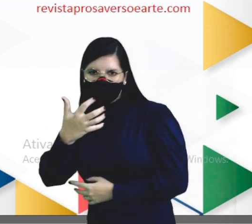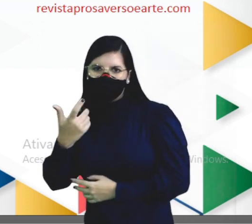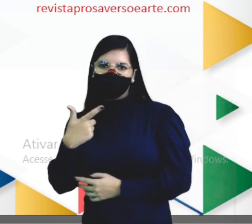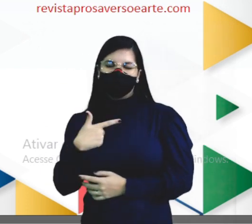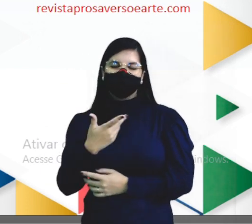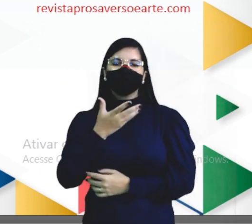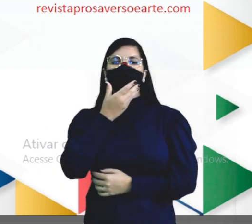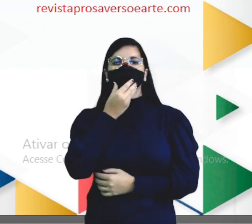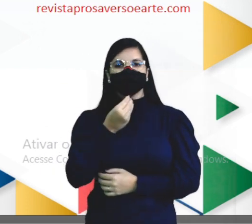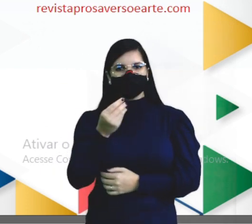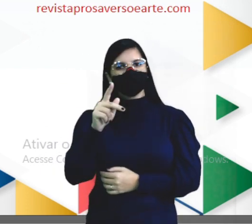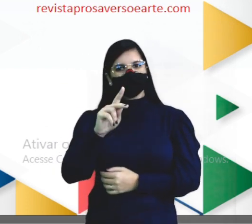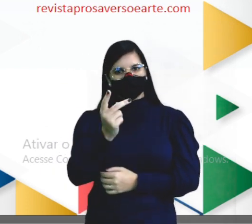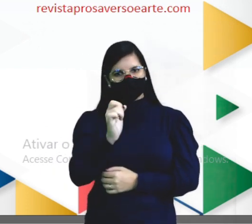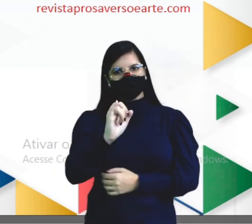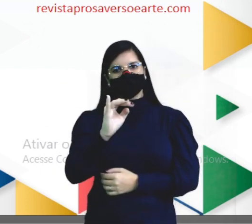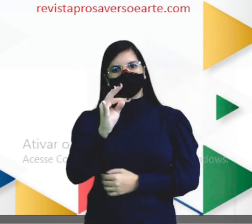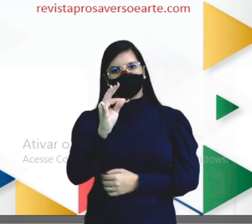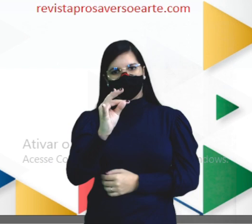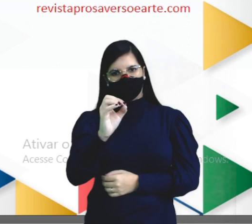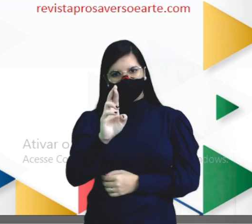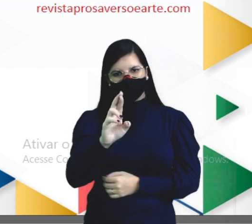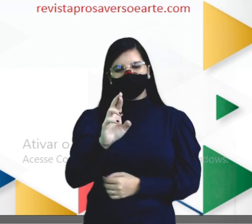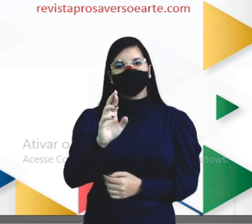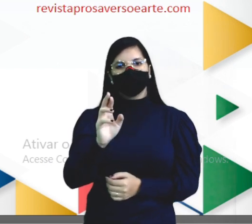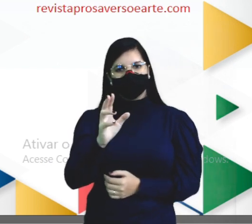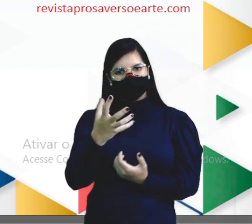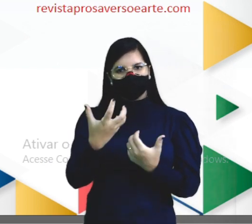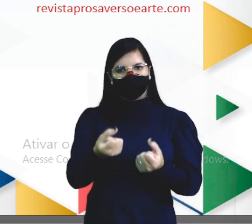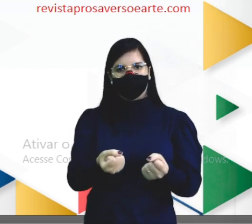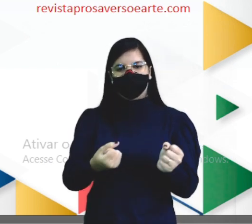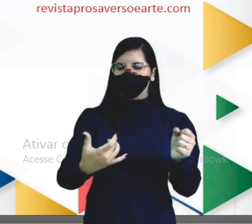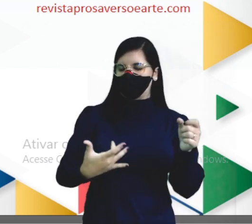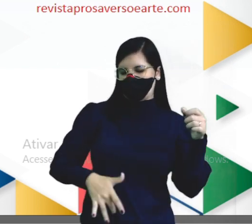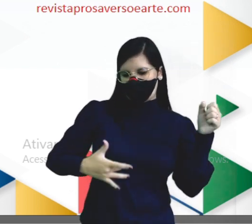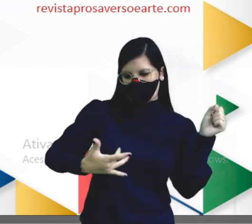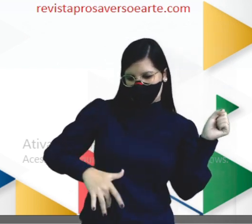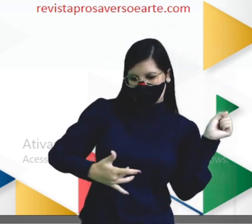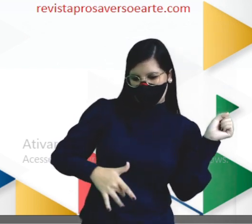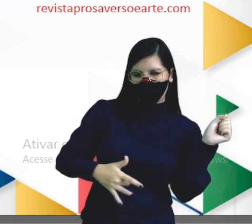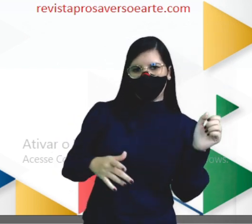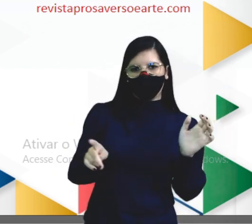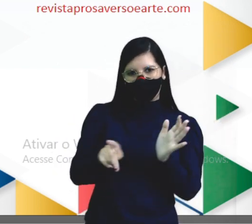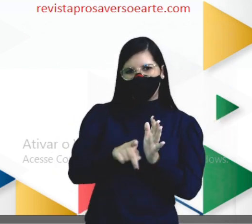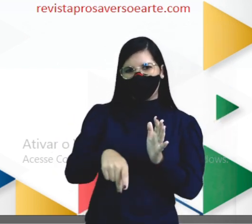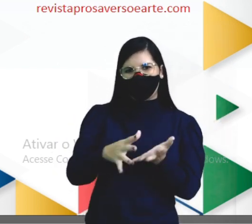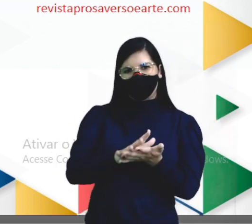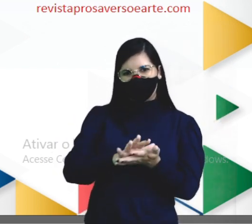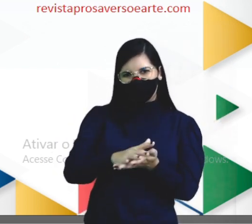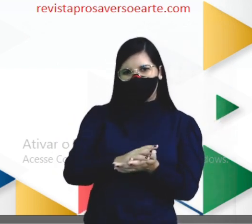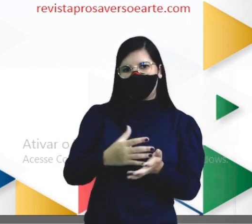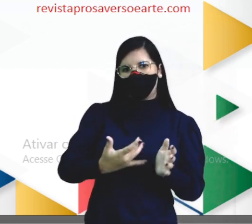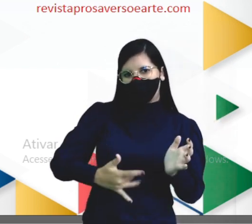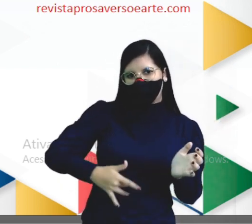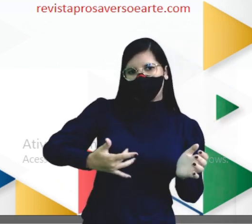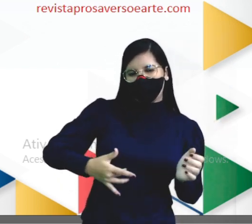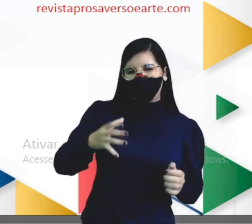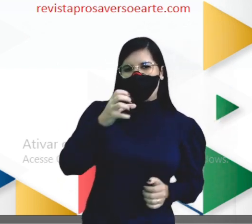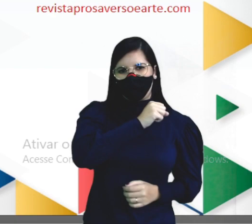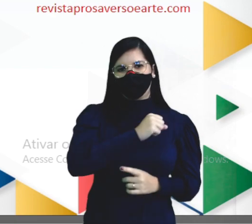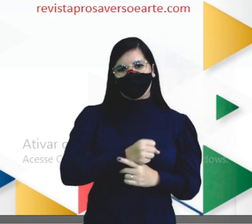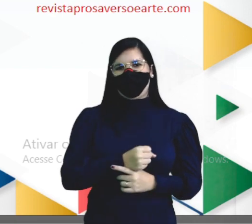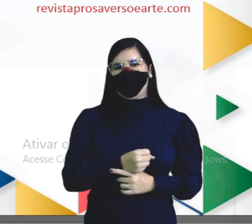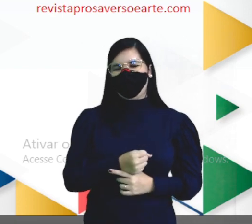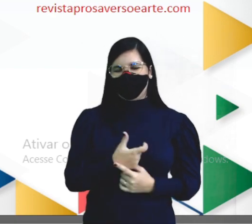ficou também conhecido, né, nesse momento que ele se apresentava com o cavaquinho dele, né, que é bem característico do samba, né, nas rádios.